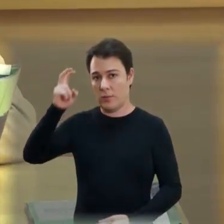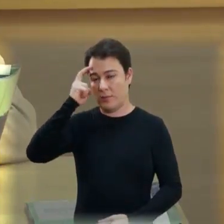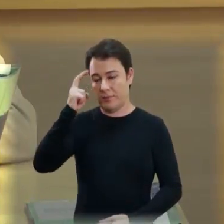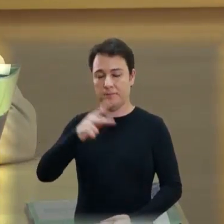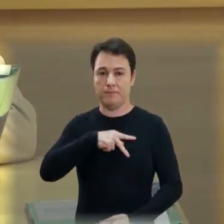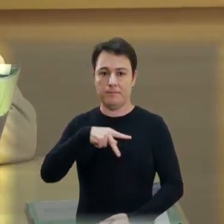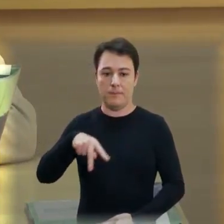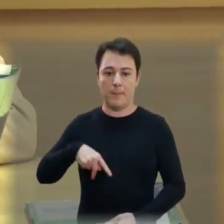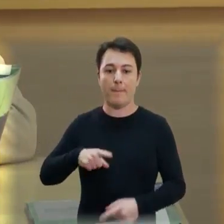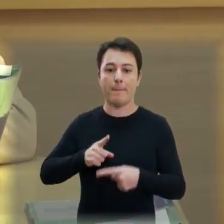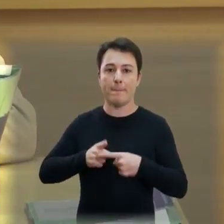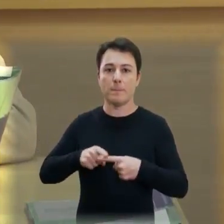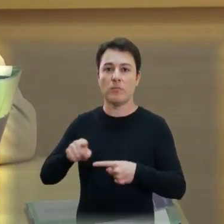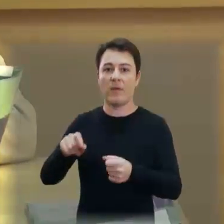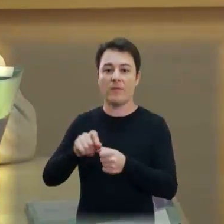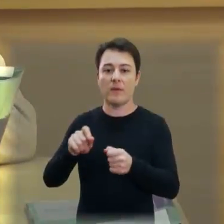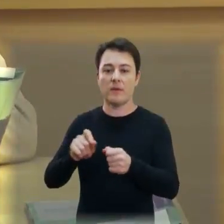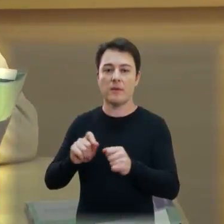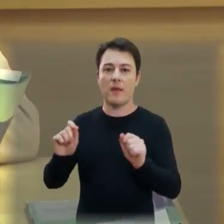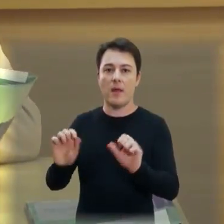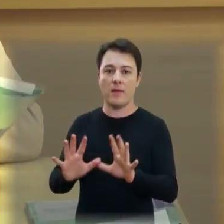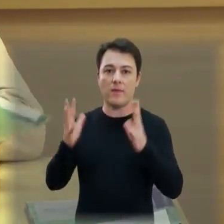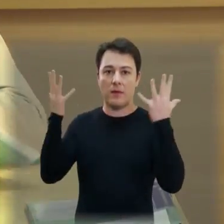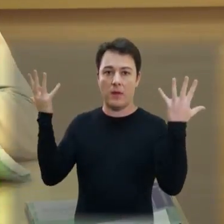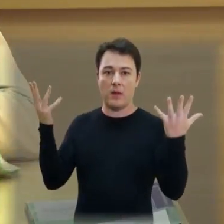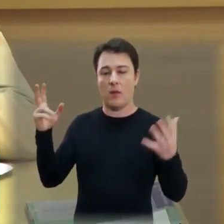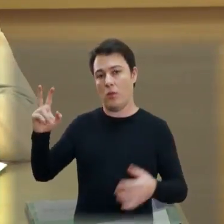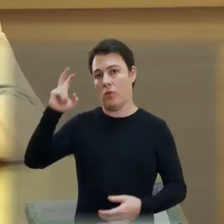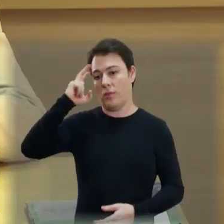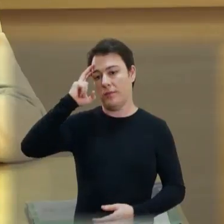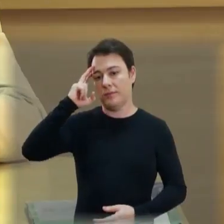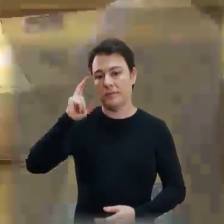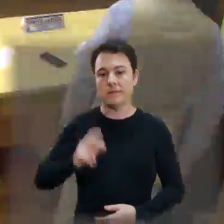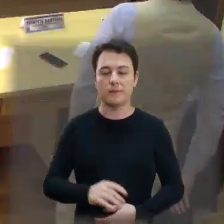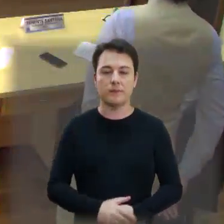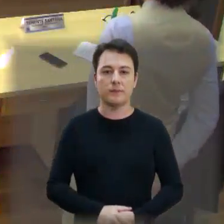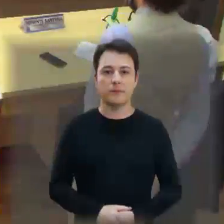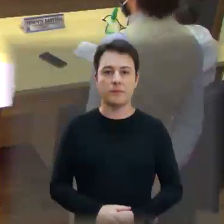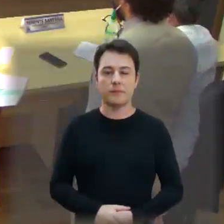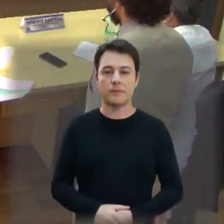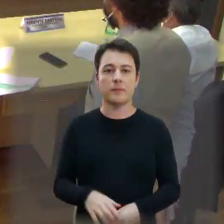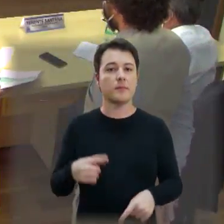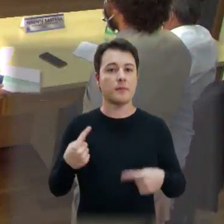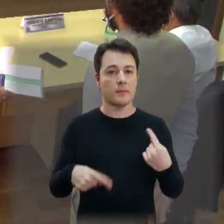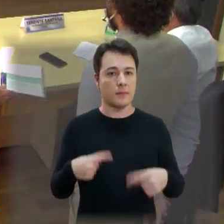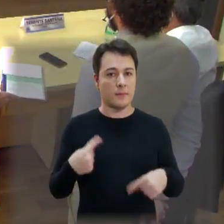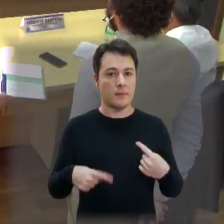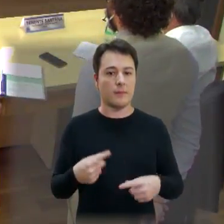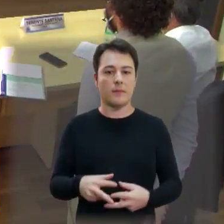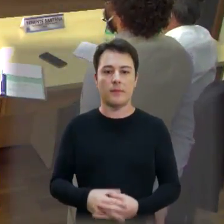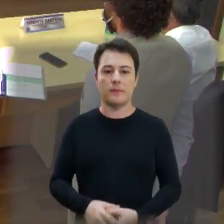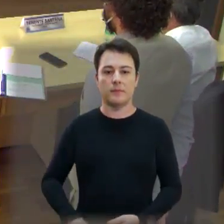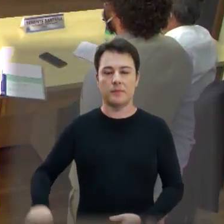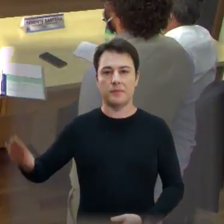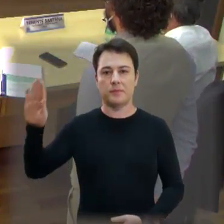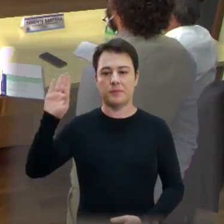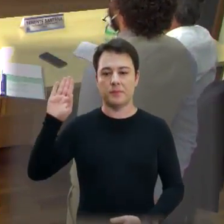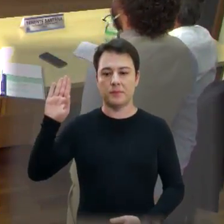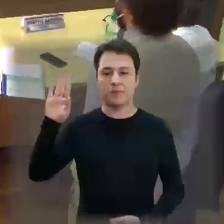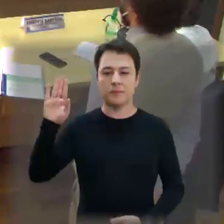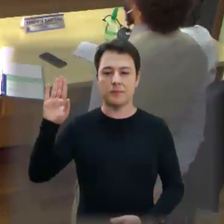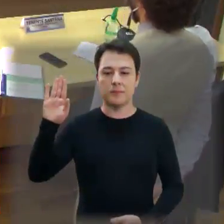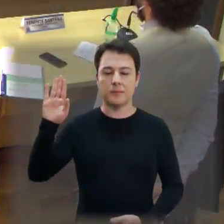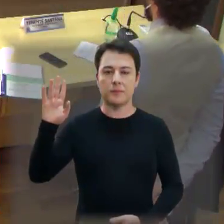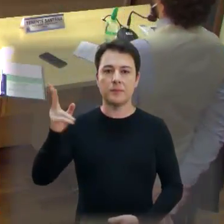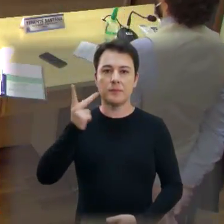a realização de eventos artísticos culturais. Em discussão, se inscreve o vereador líder do governo.